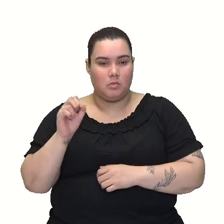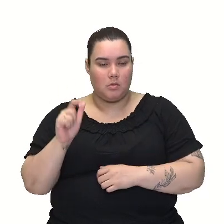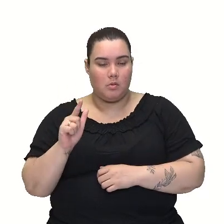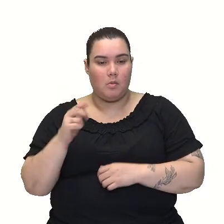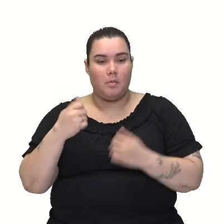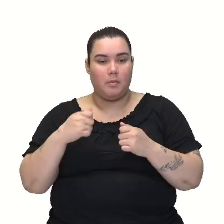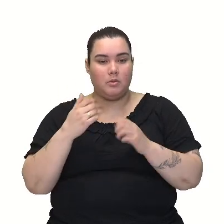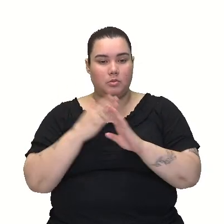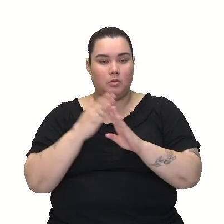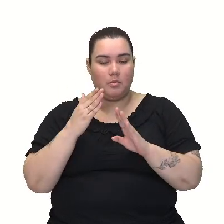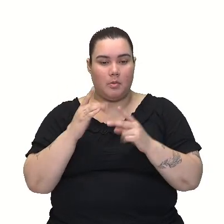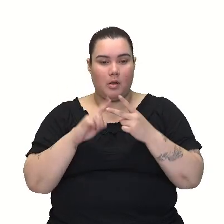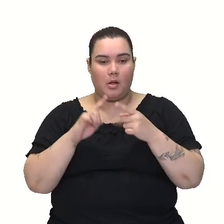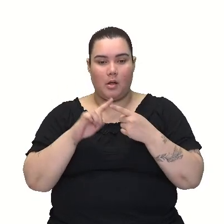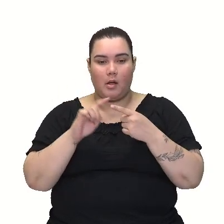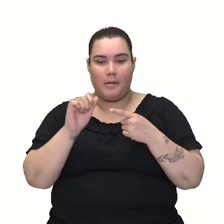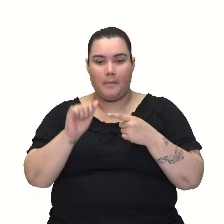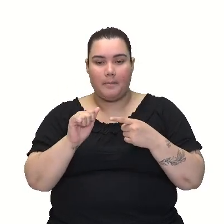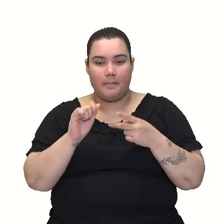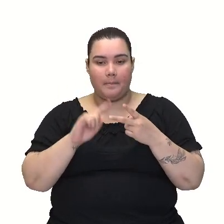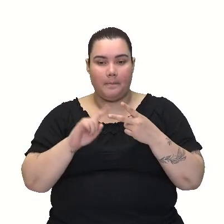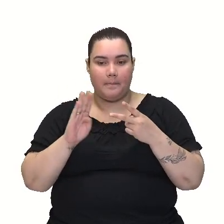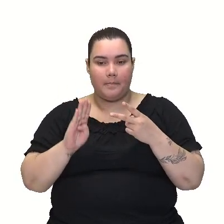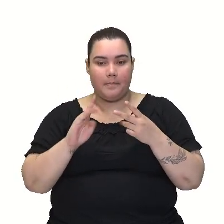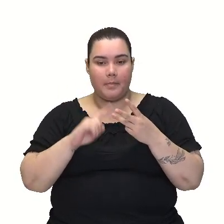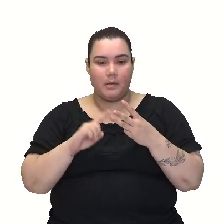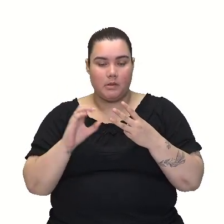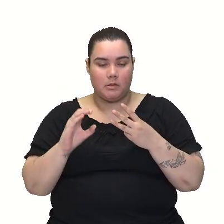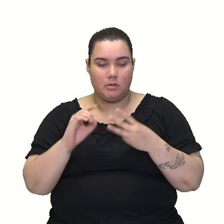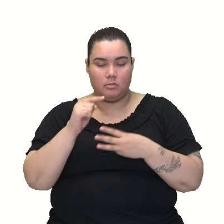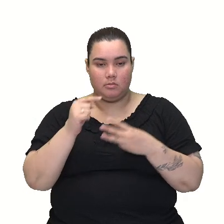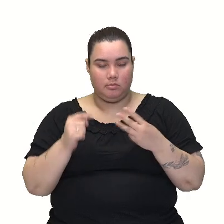A, B e C, né?